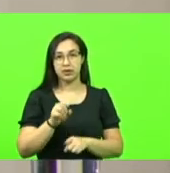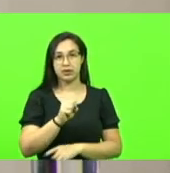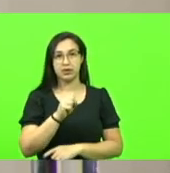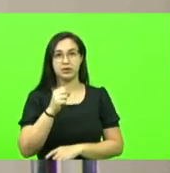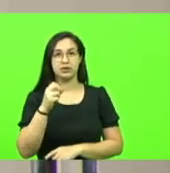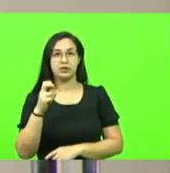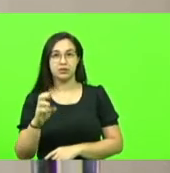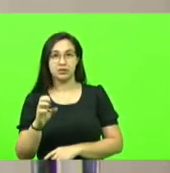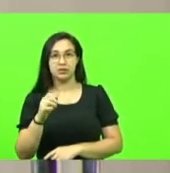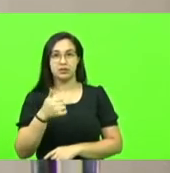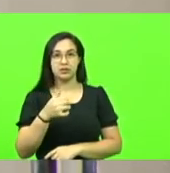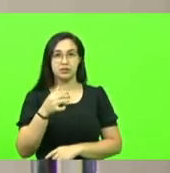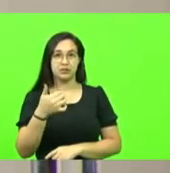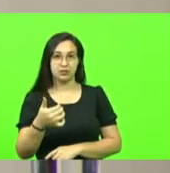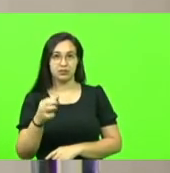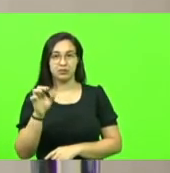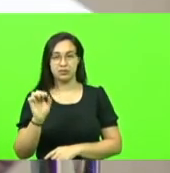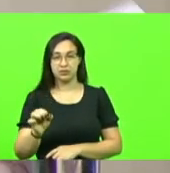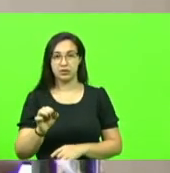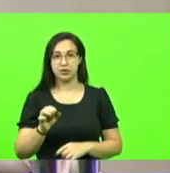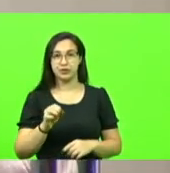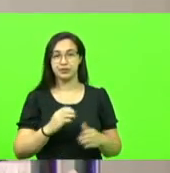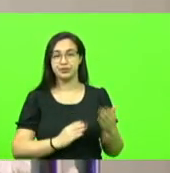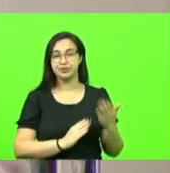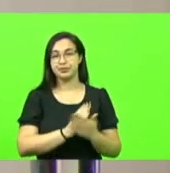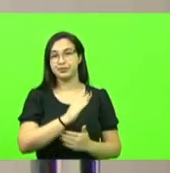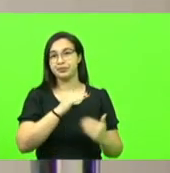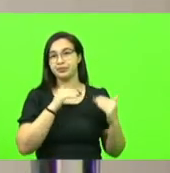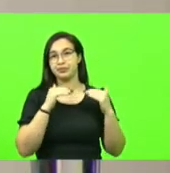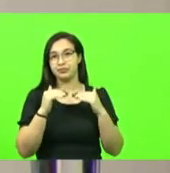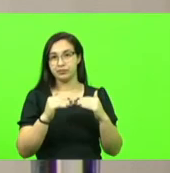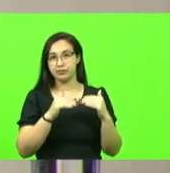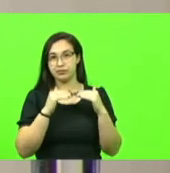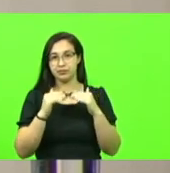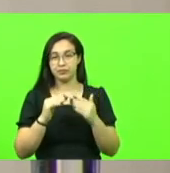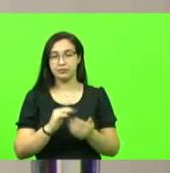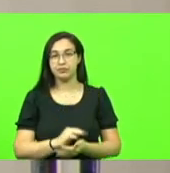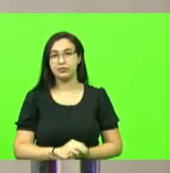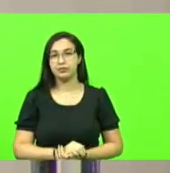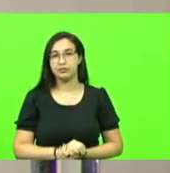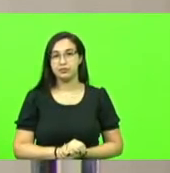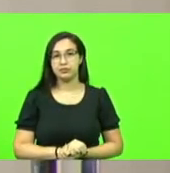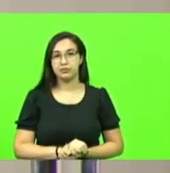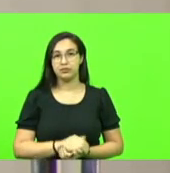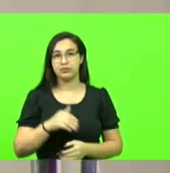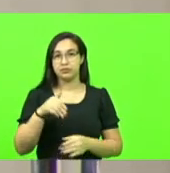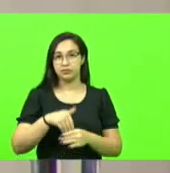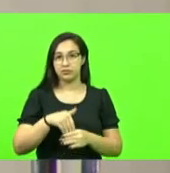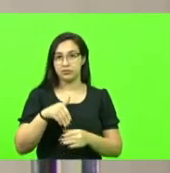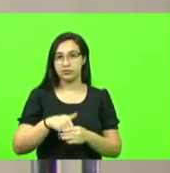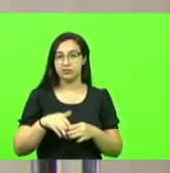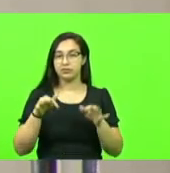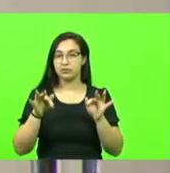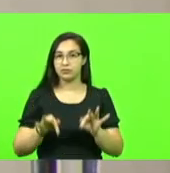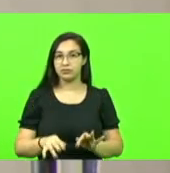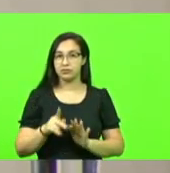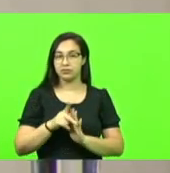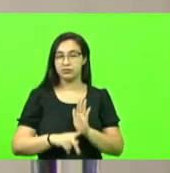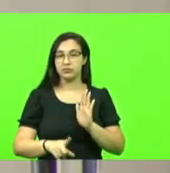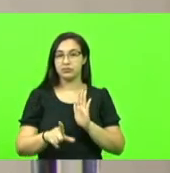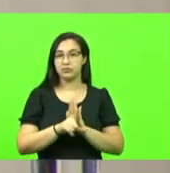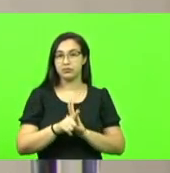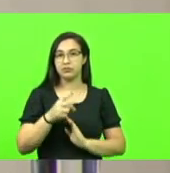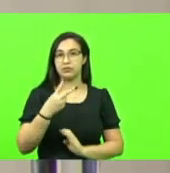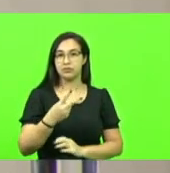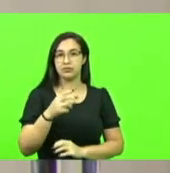que aprovam, permaneçam como se encontram. Aprovado por unanimidade. Votação da redação final do projeto de lei